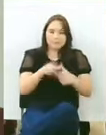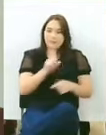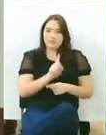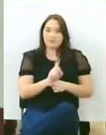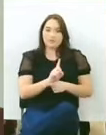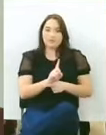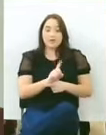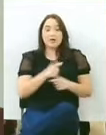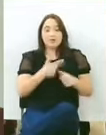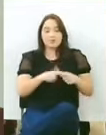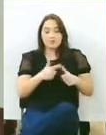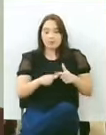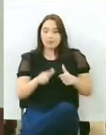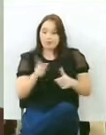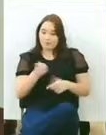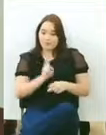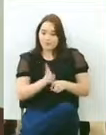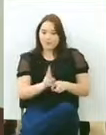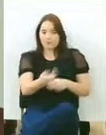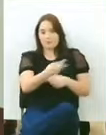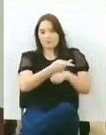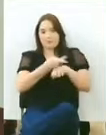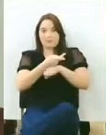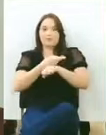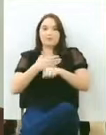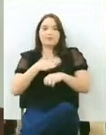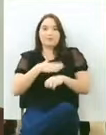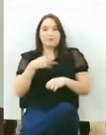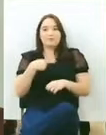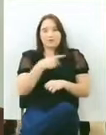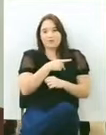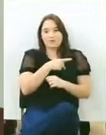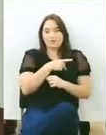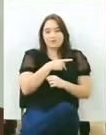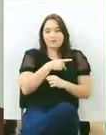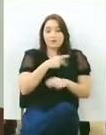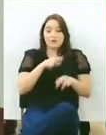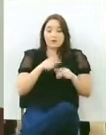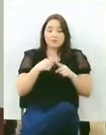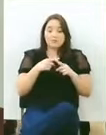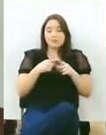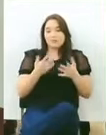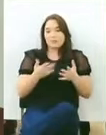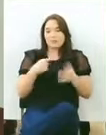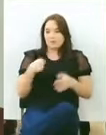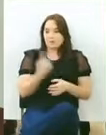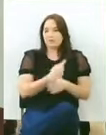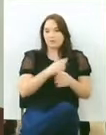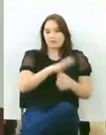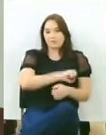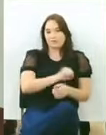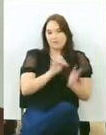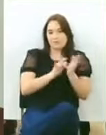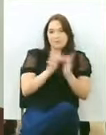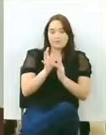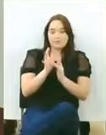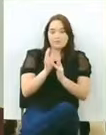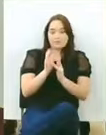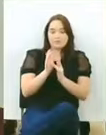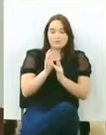a encrenca vem ao nosso encontro pela única razão e o único motivo de que nós amamos